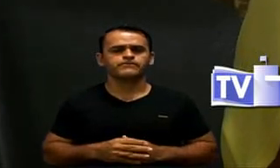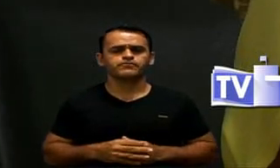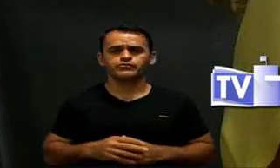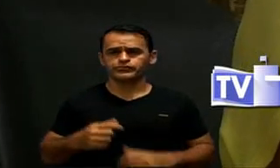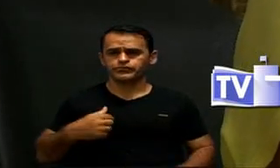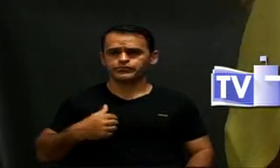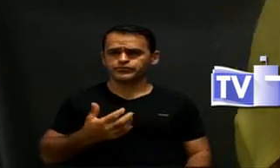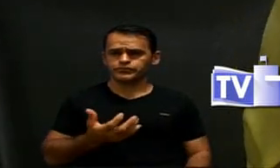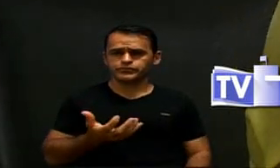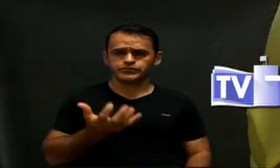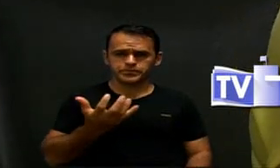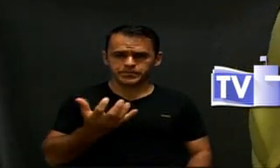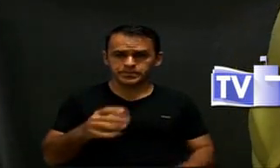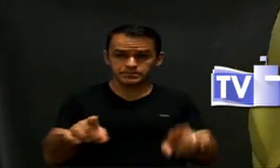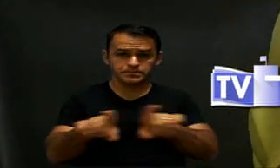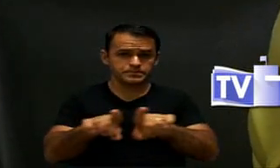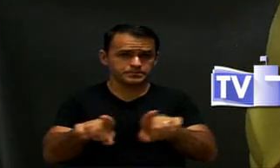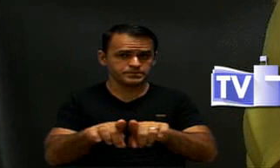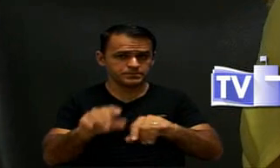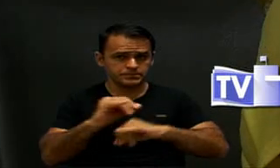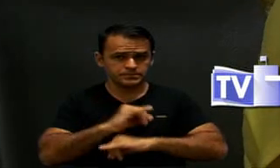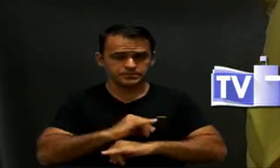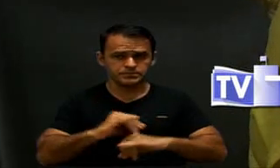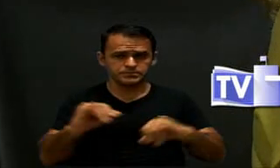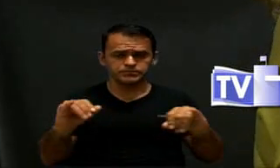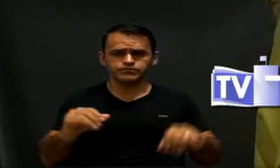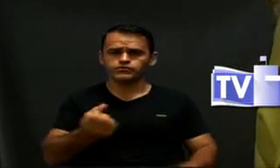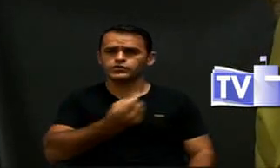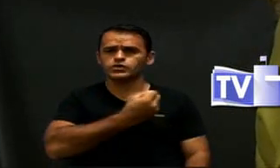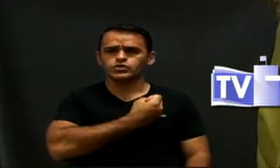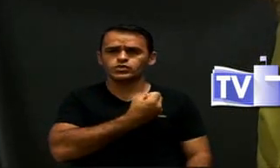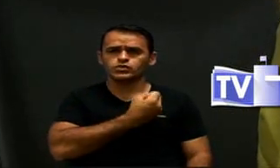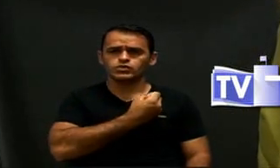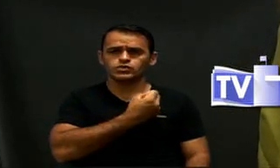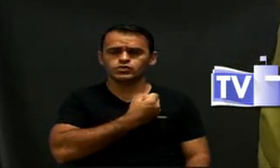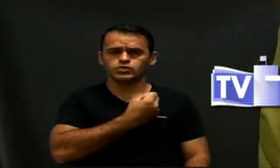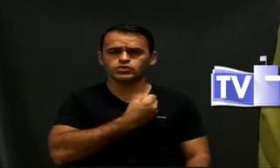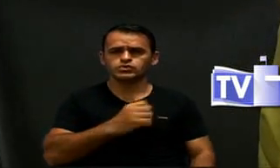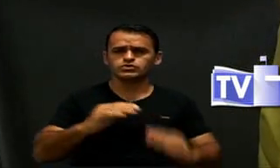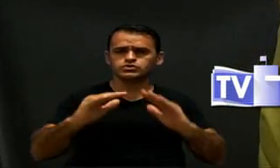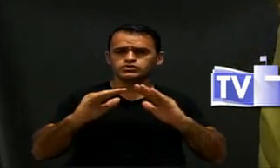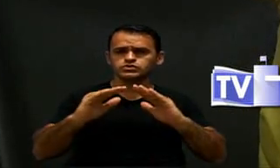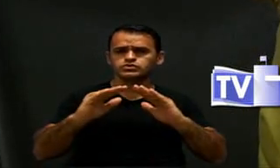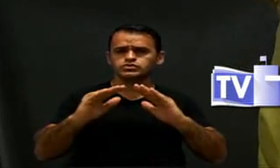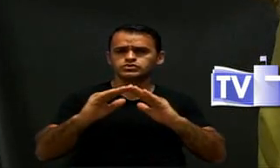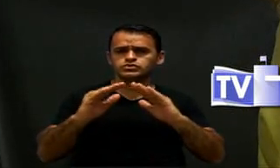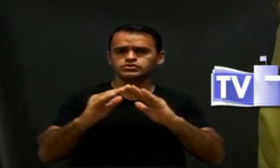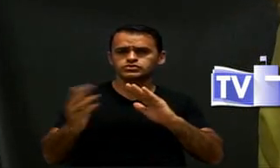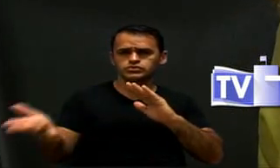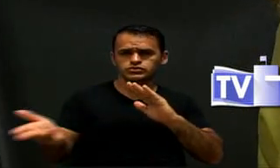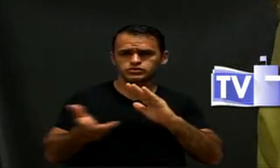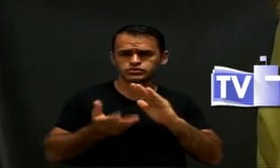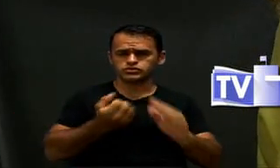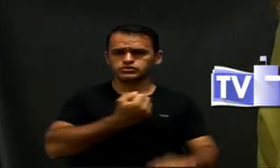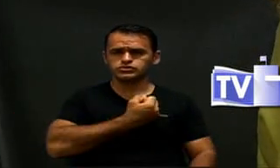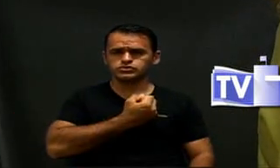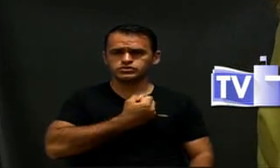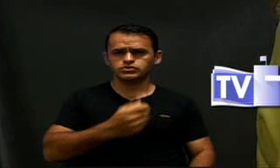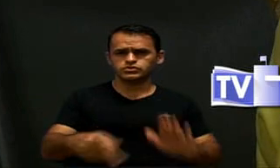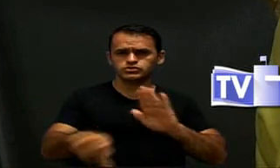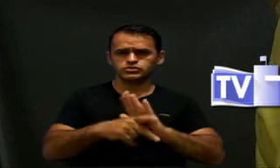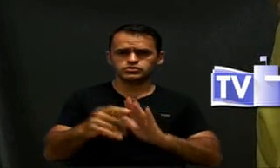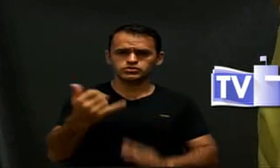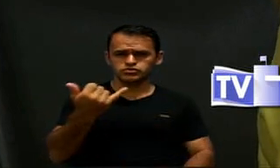Eu gostaria de deixar também o número de plantão da Casa Abrigo, para que as mulheres, quando